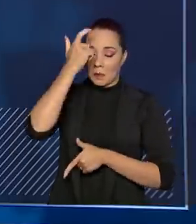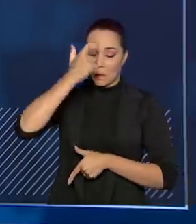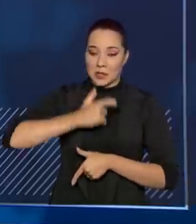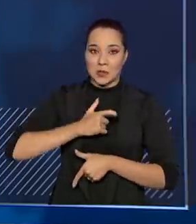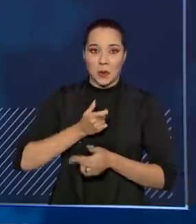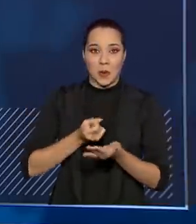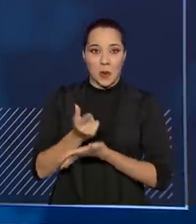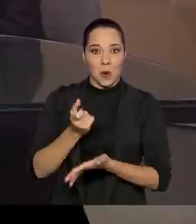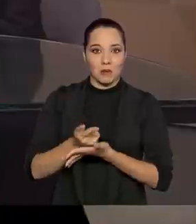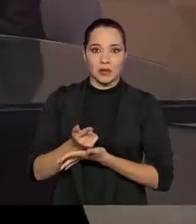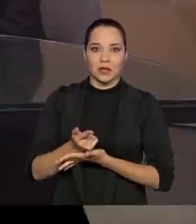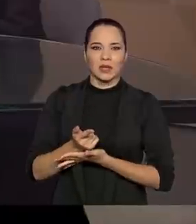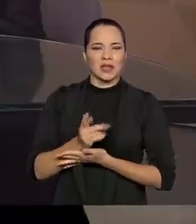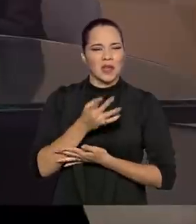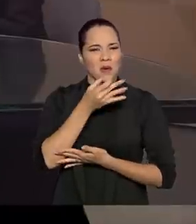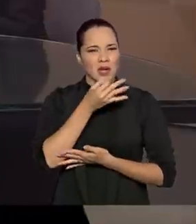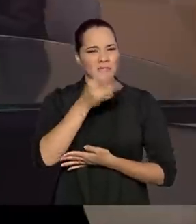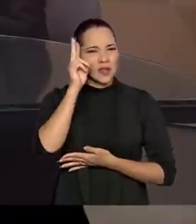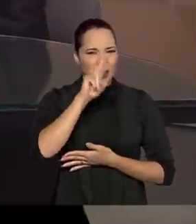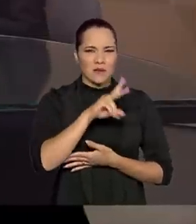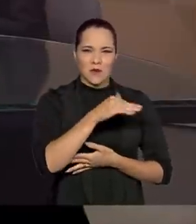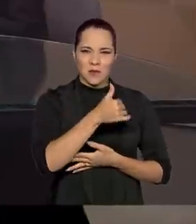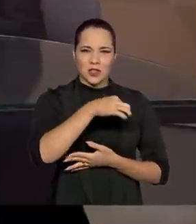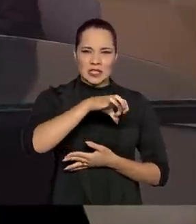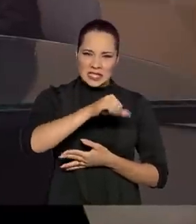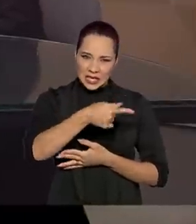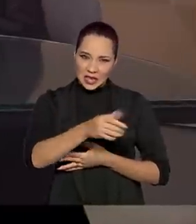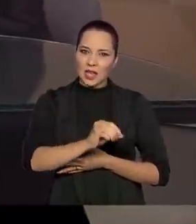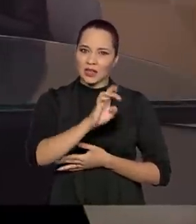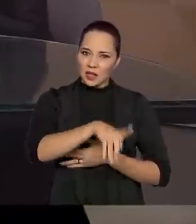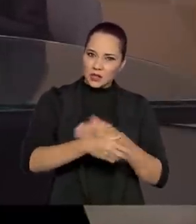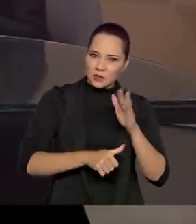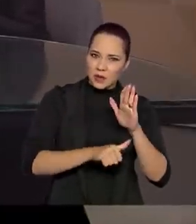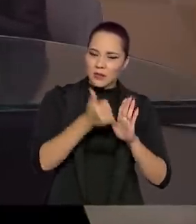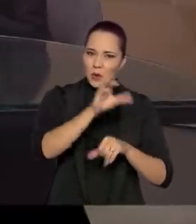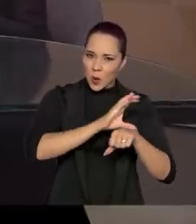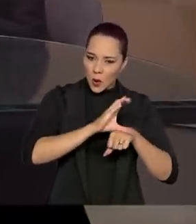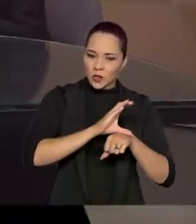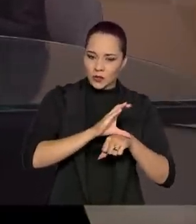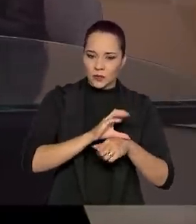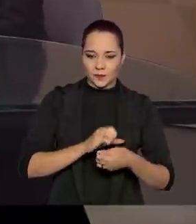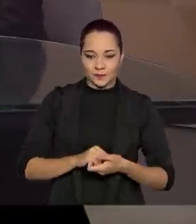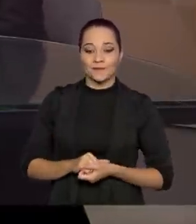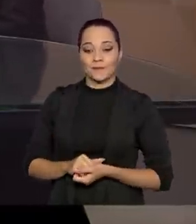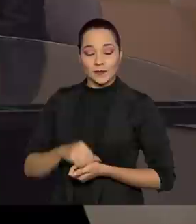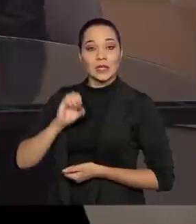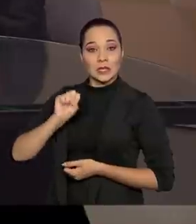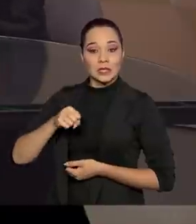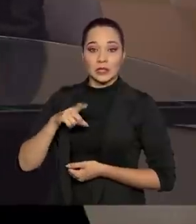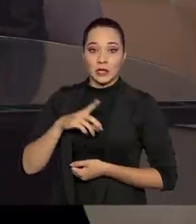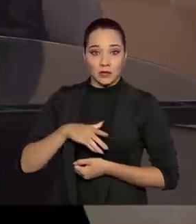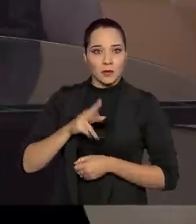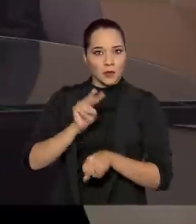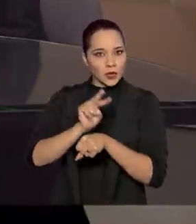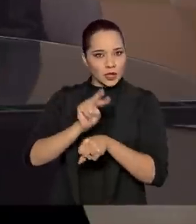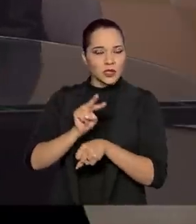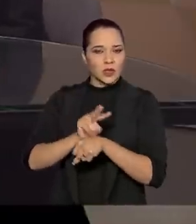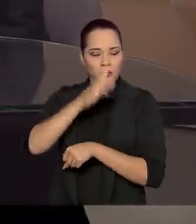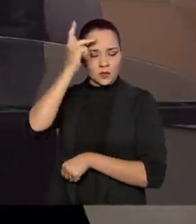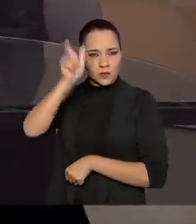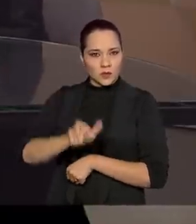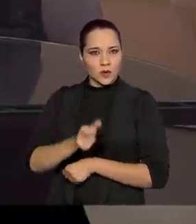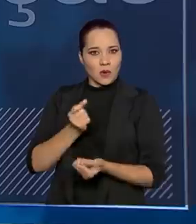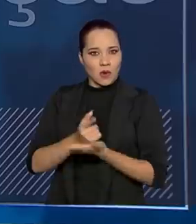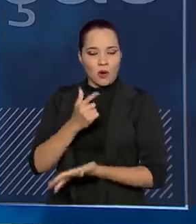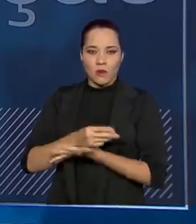que os todos... Os PROCONs na década de 70 no Brasil, eu estava dando uma olhada, então, os primeiros que surgiram, né? Nós temos a proteção do consumidor há muito tempo, né?